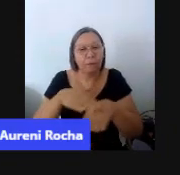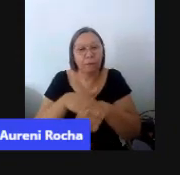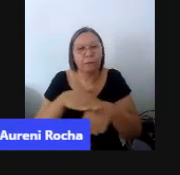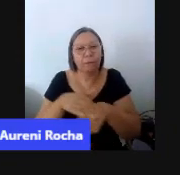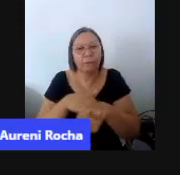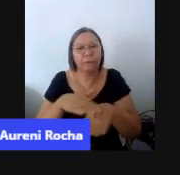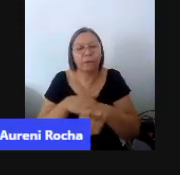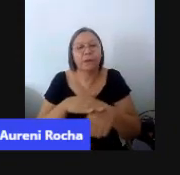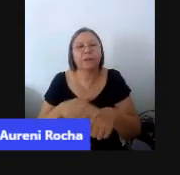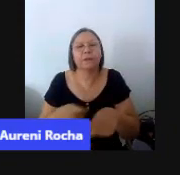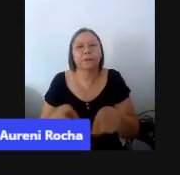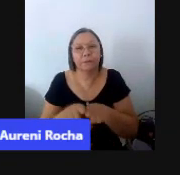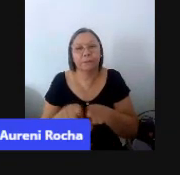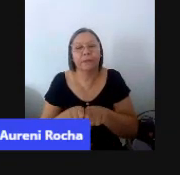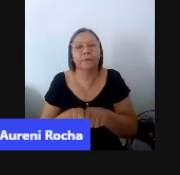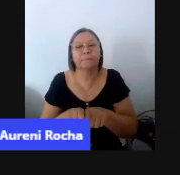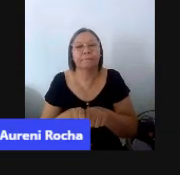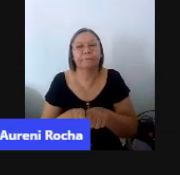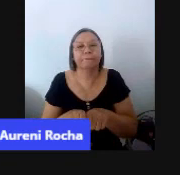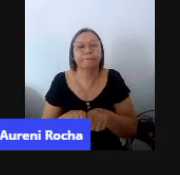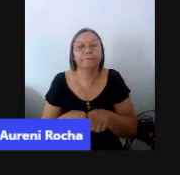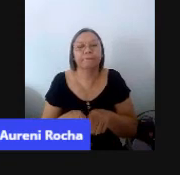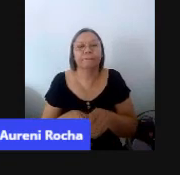do município.